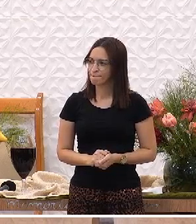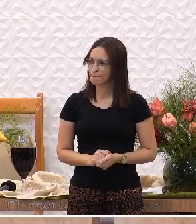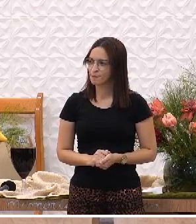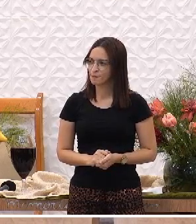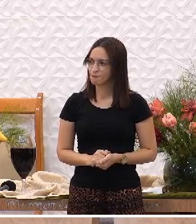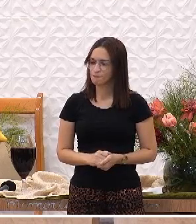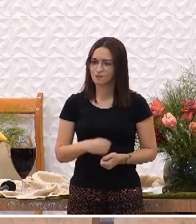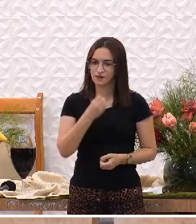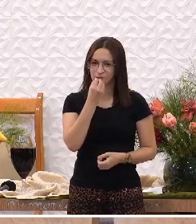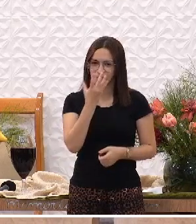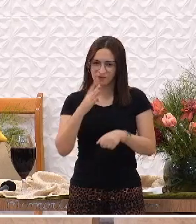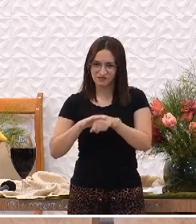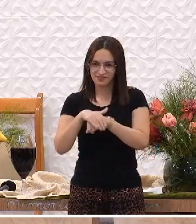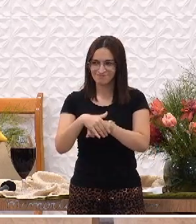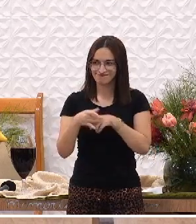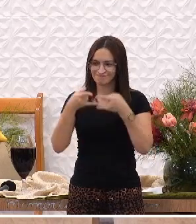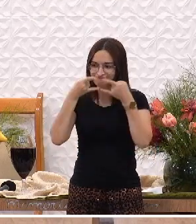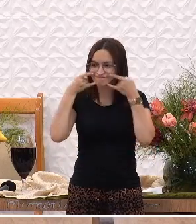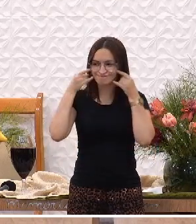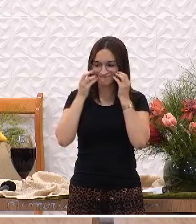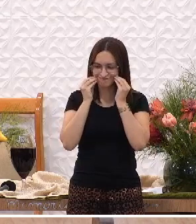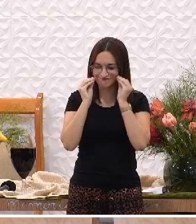Boa noite a todos. Acho que é melhor tirar a máscara.